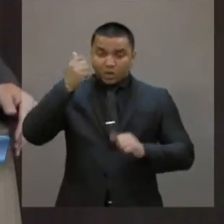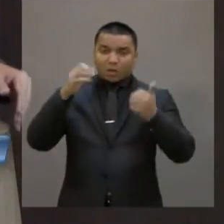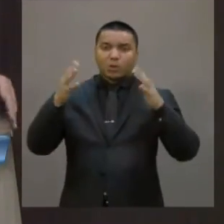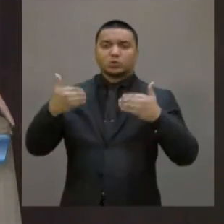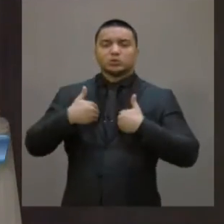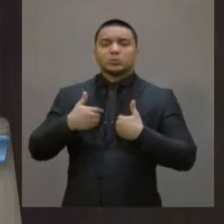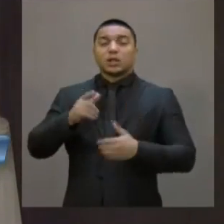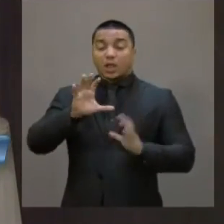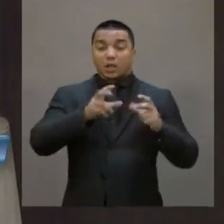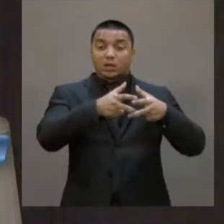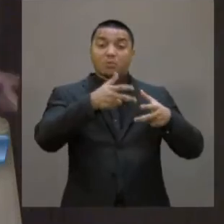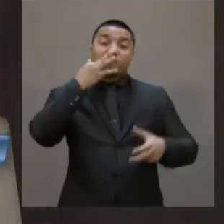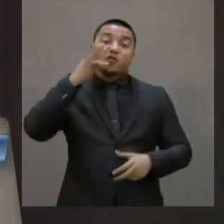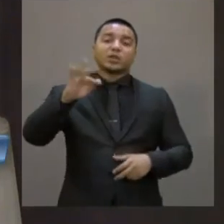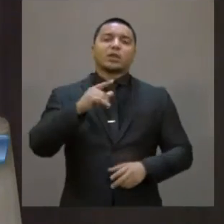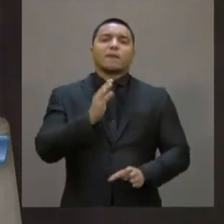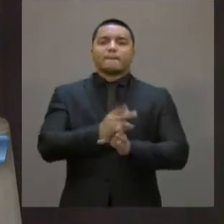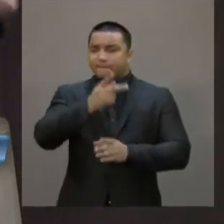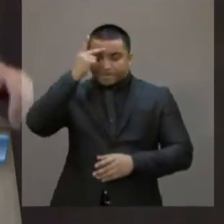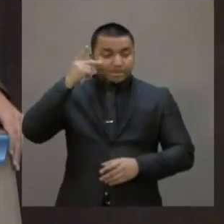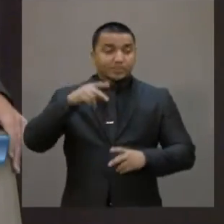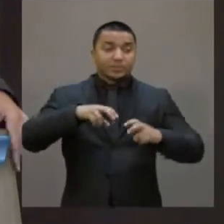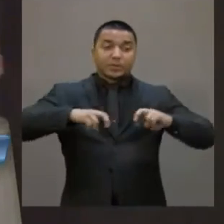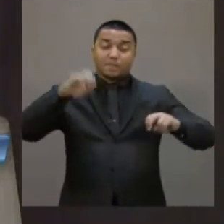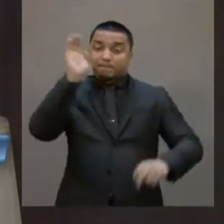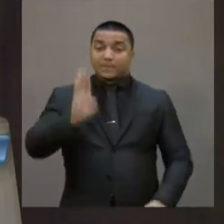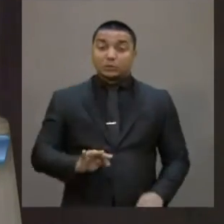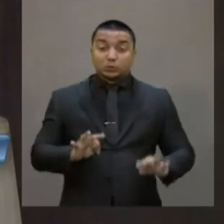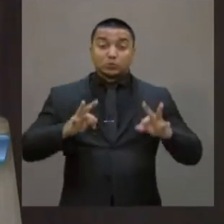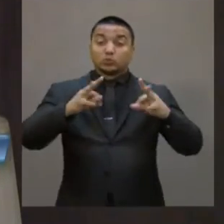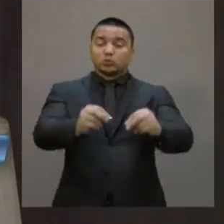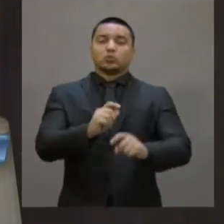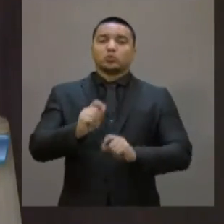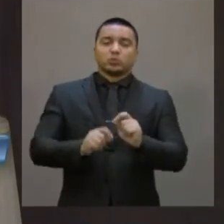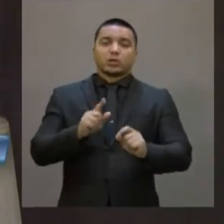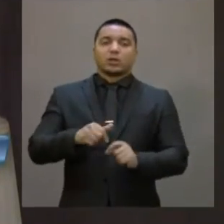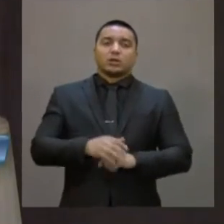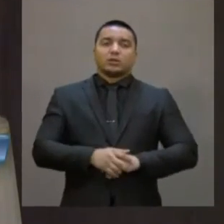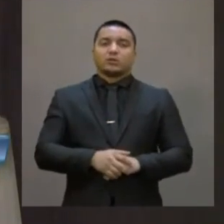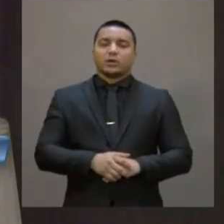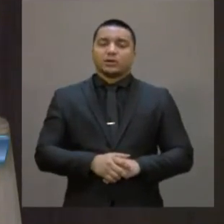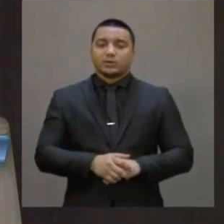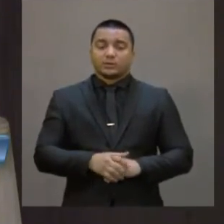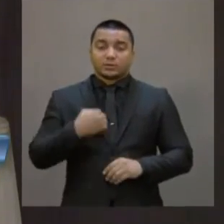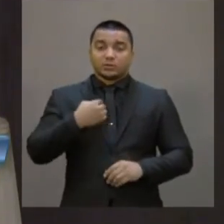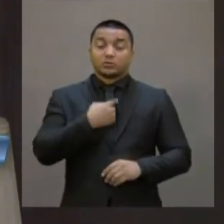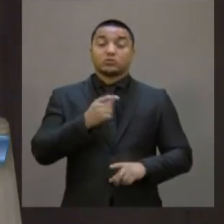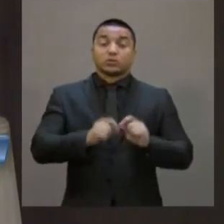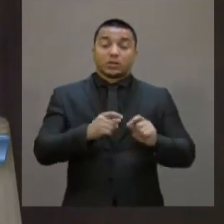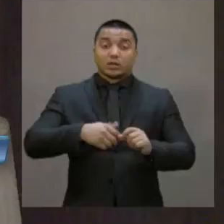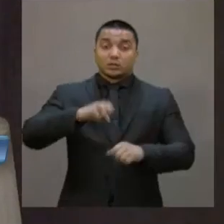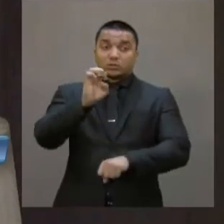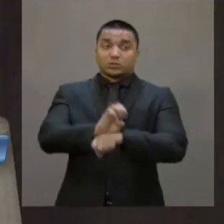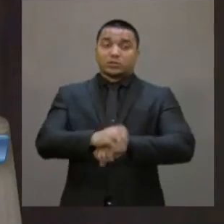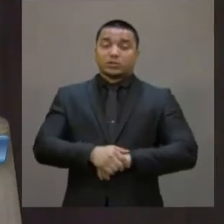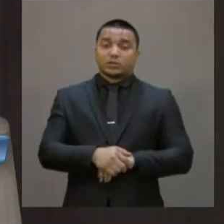Câmara Federal por vários parlamentares do Brasil inteiro, dizendo que nós somos o primeiro Estado